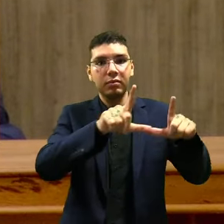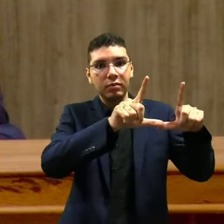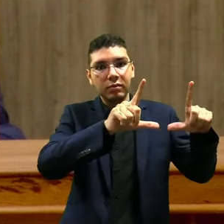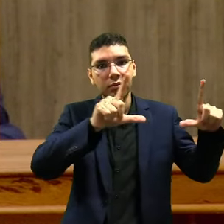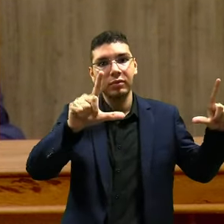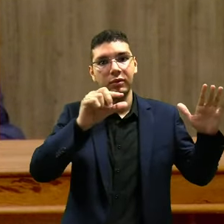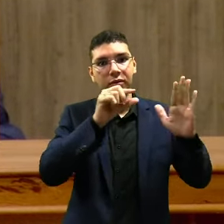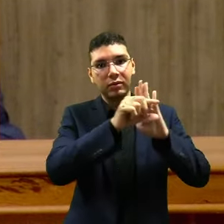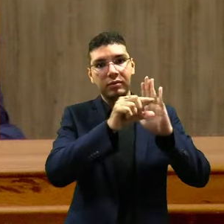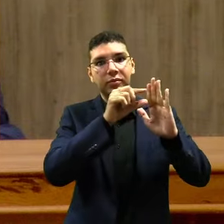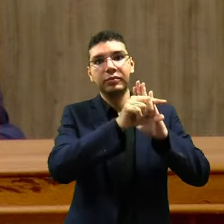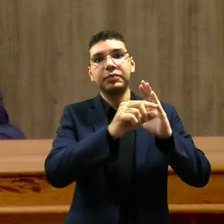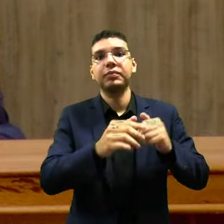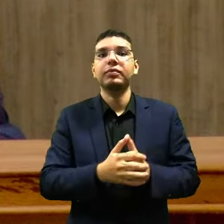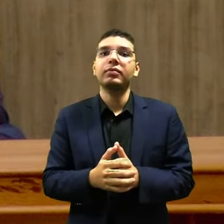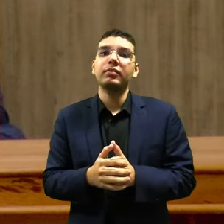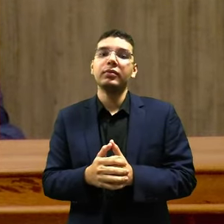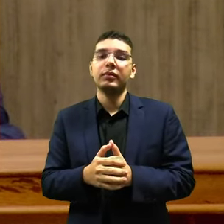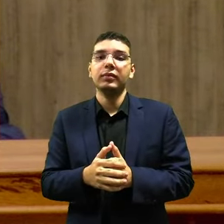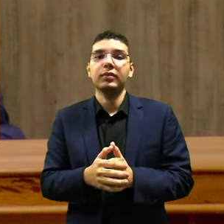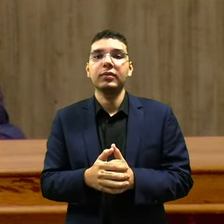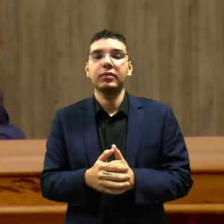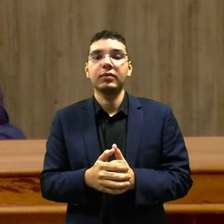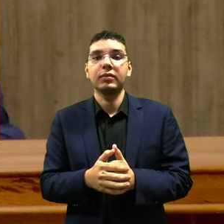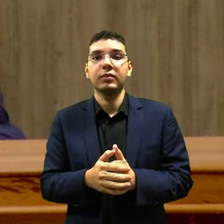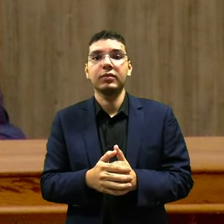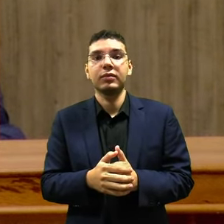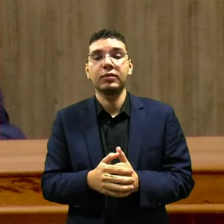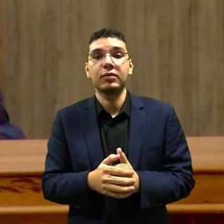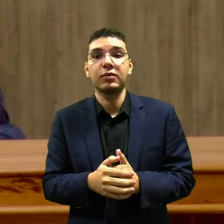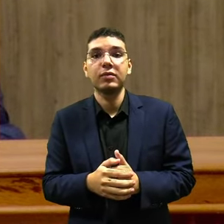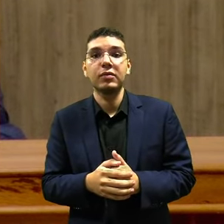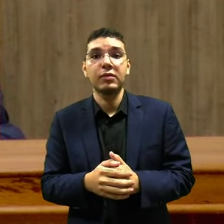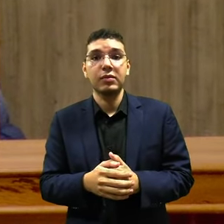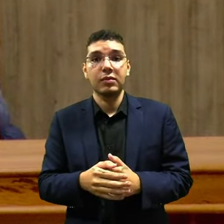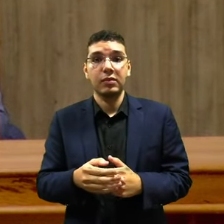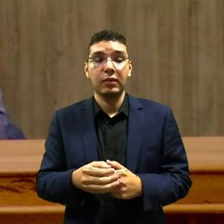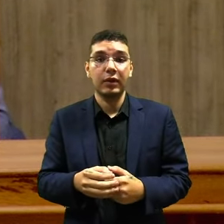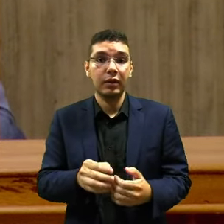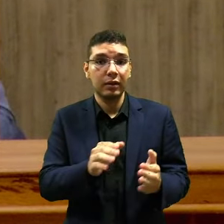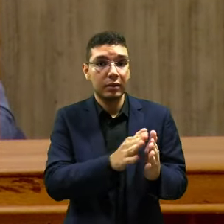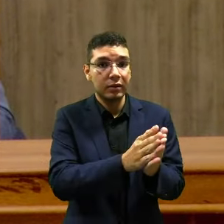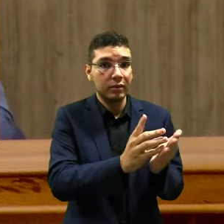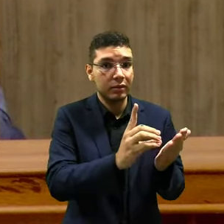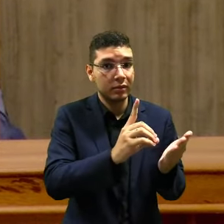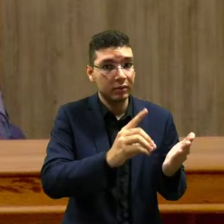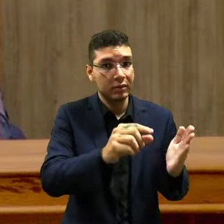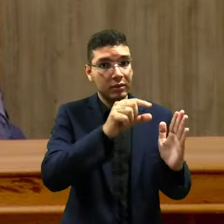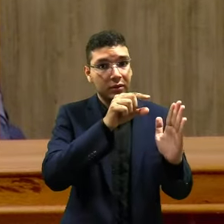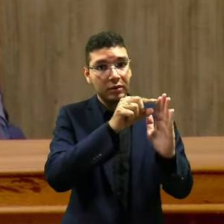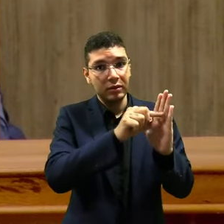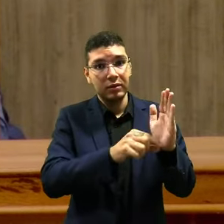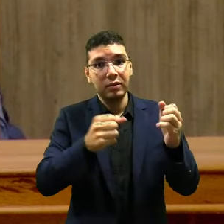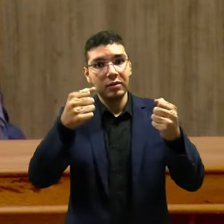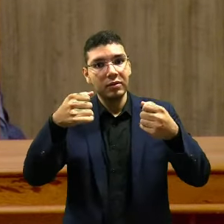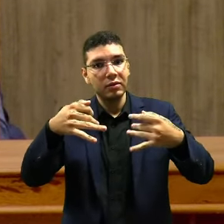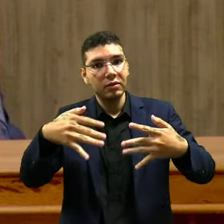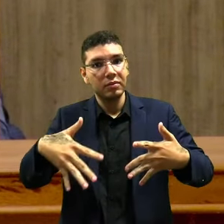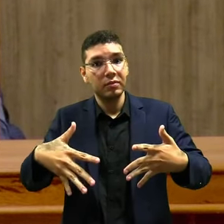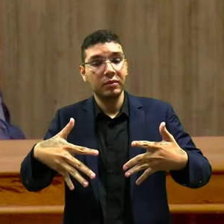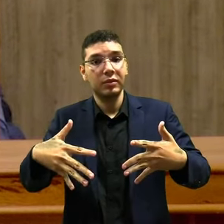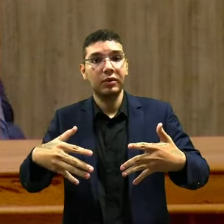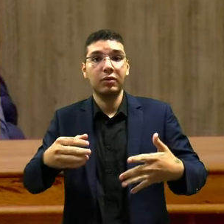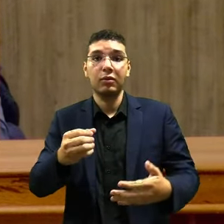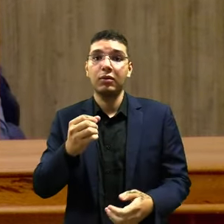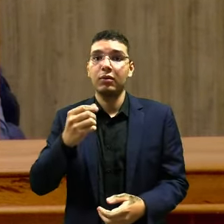emocional muito bem e outra parte caiu em pedregais aí você marquea isso